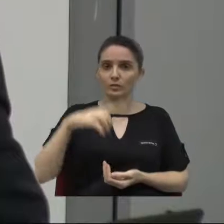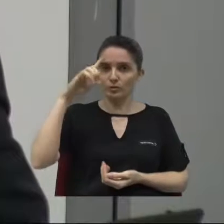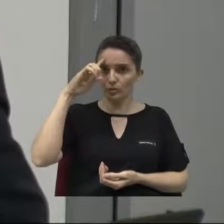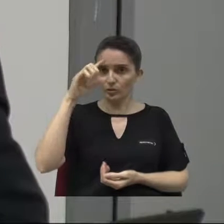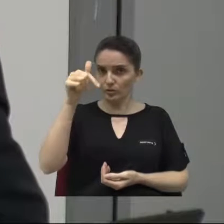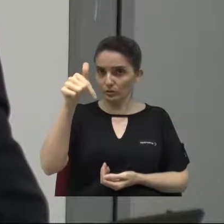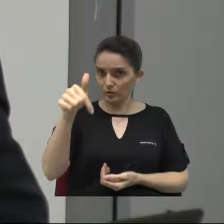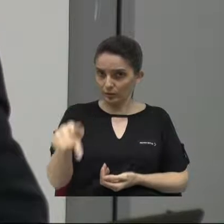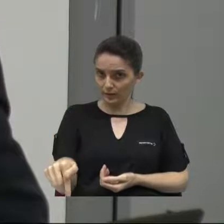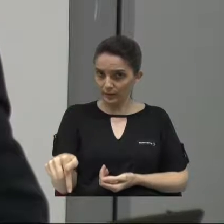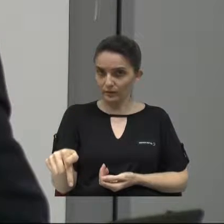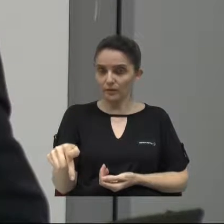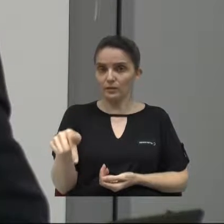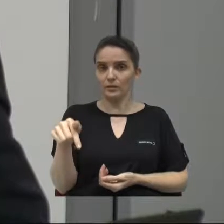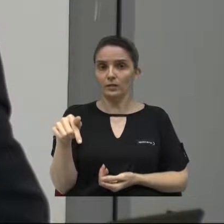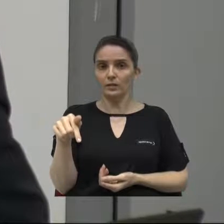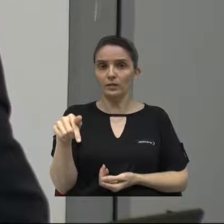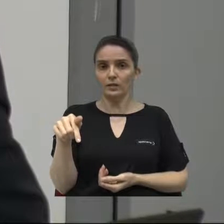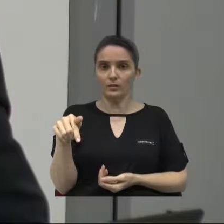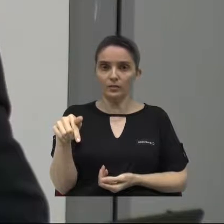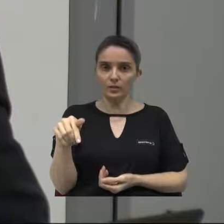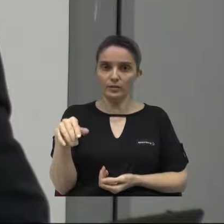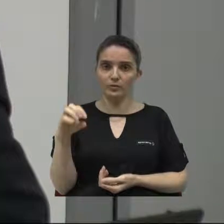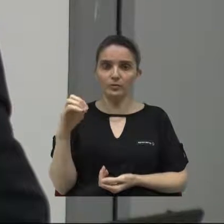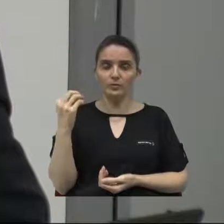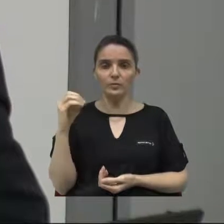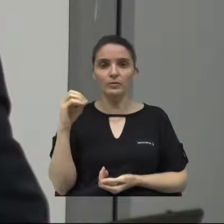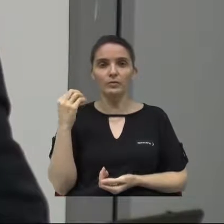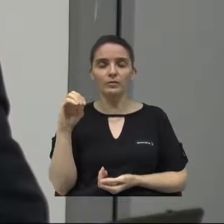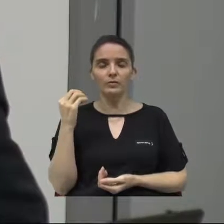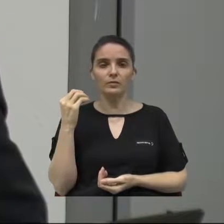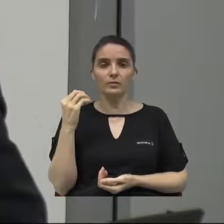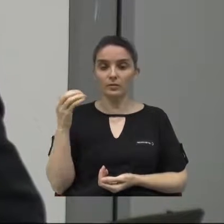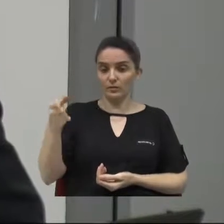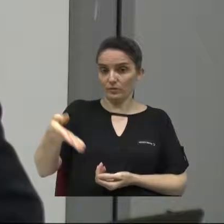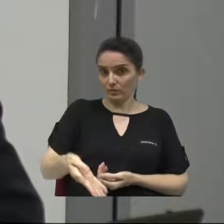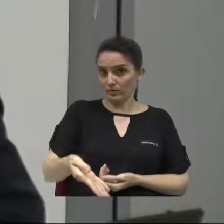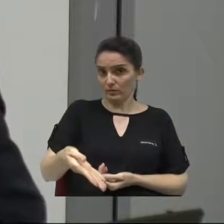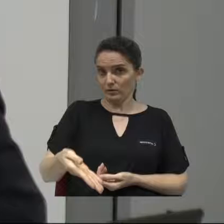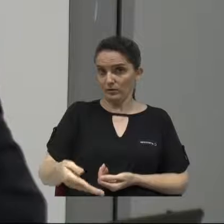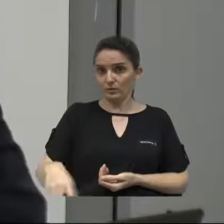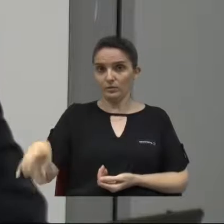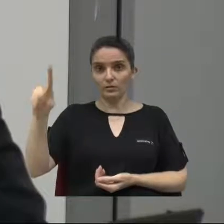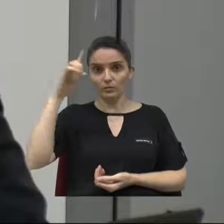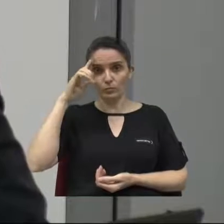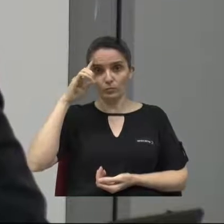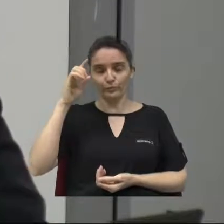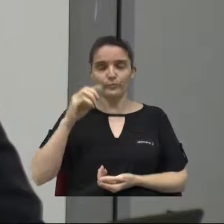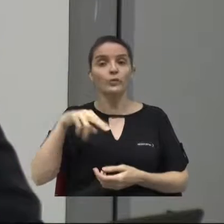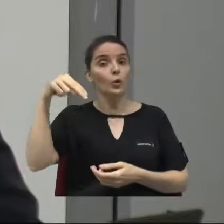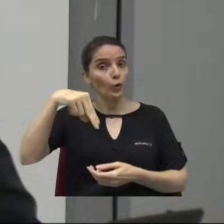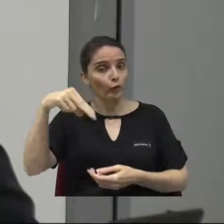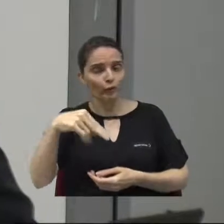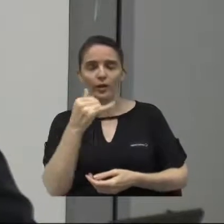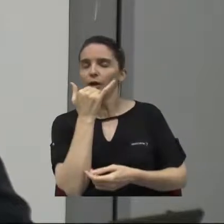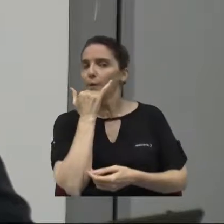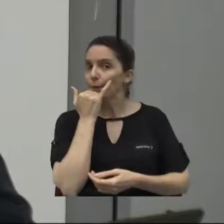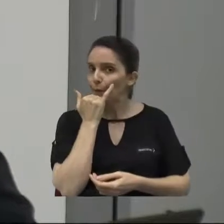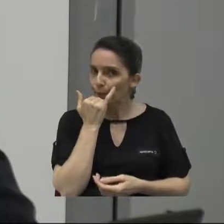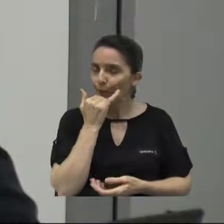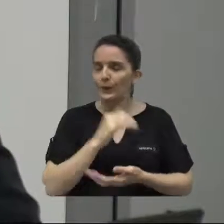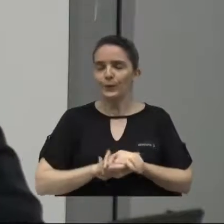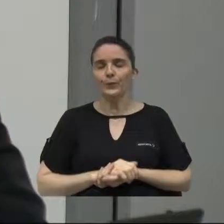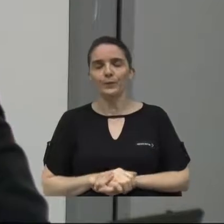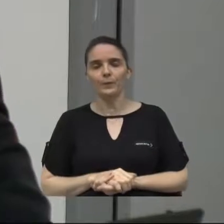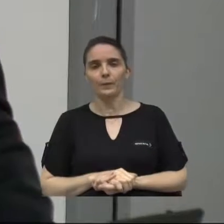de outubro, agora, é o Dia Mundial de Conscientização do Câncer de Próstata. Novembro, perdão.